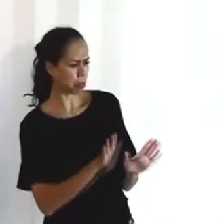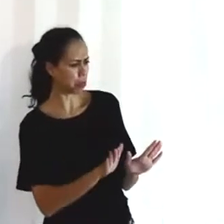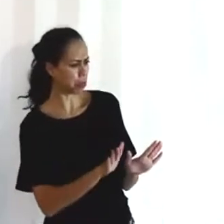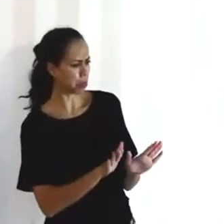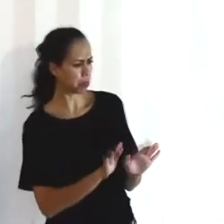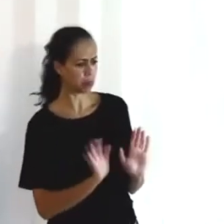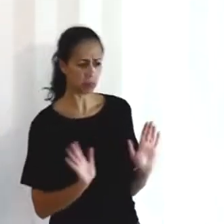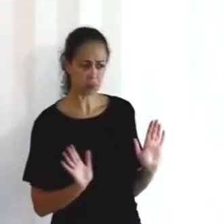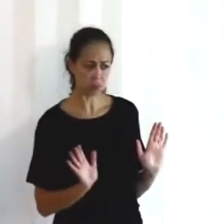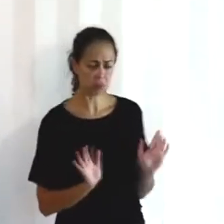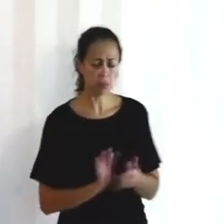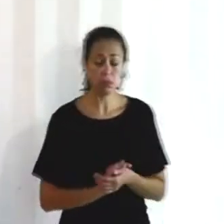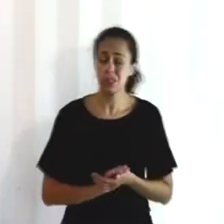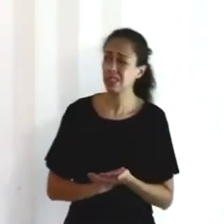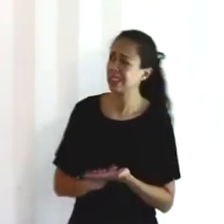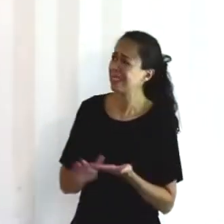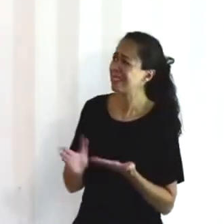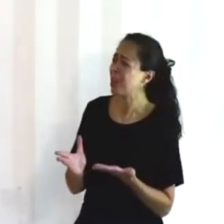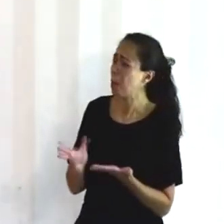prostrando-se